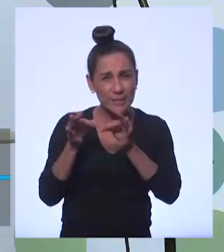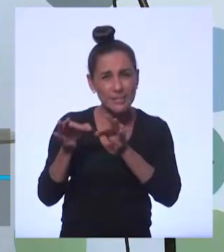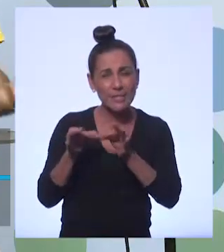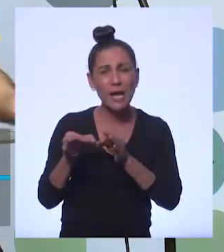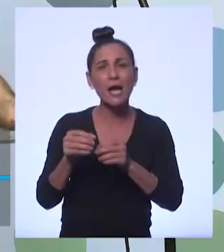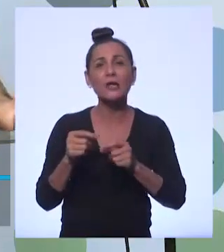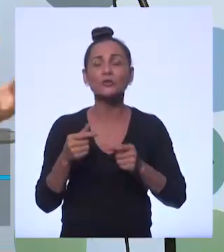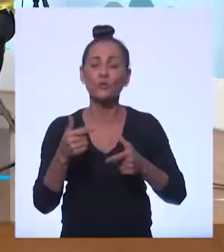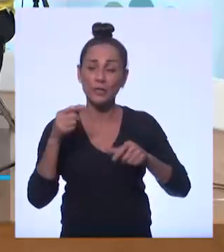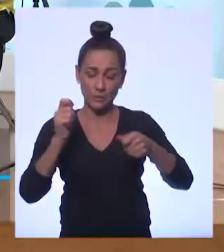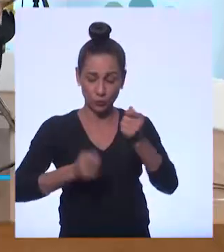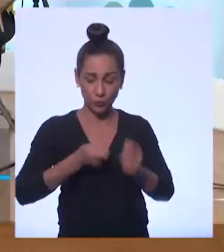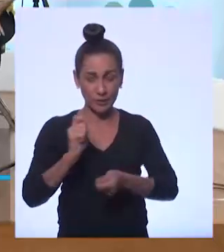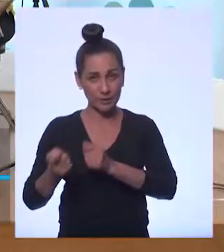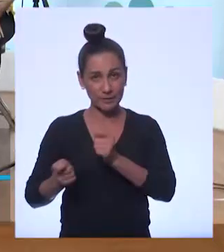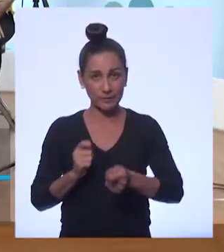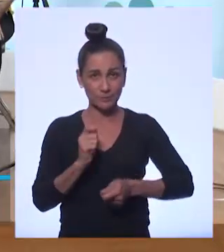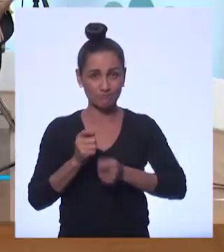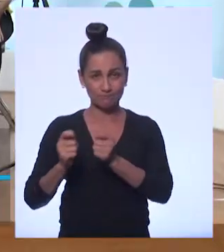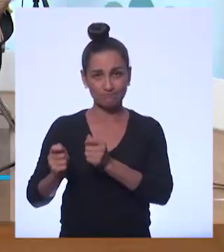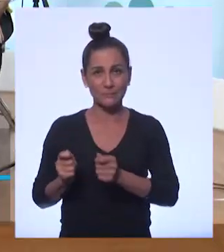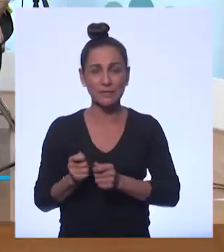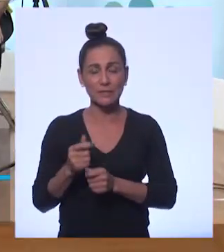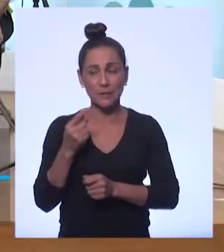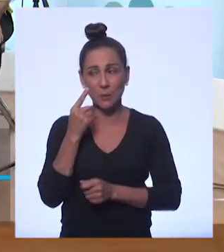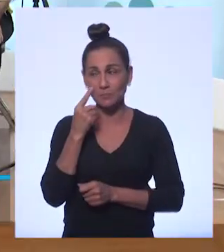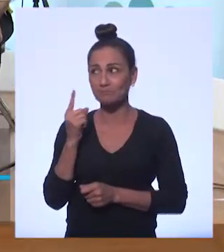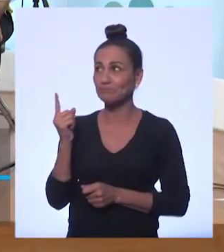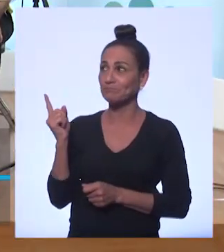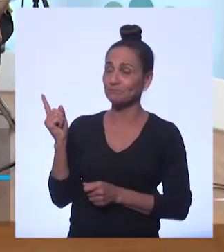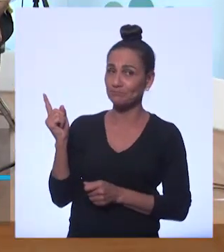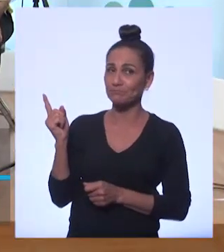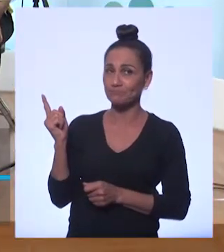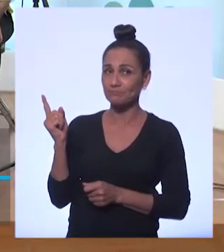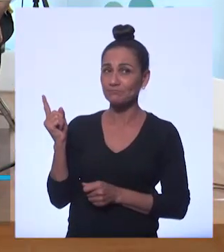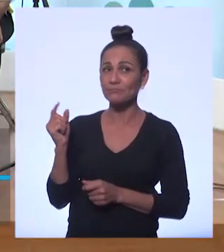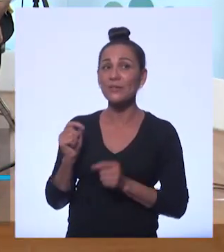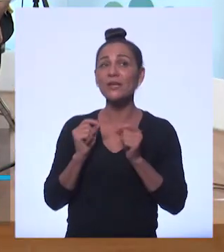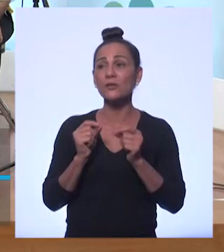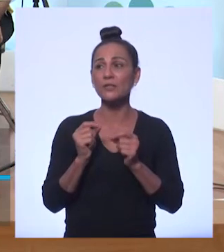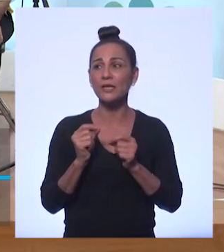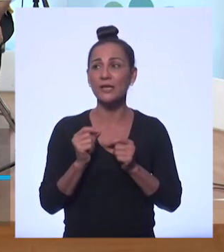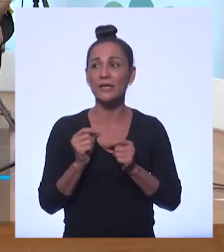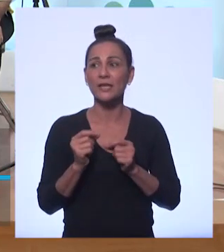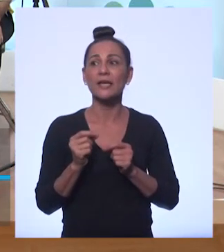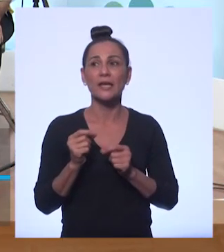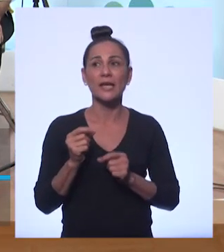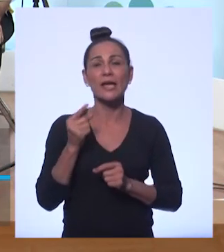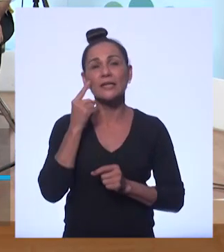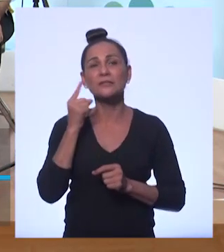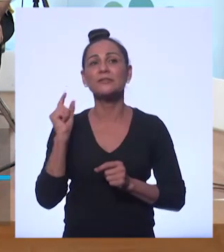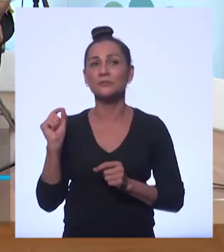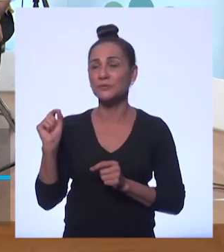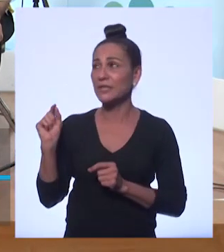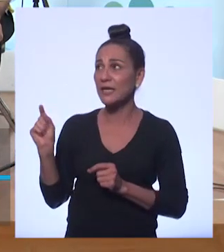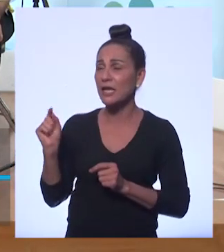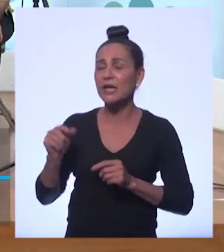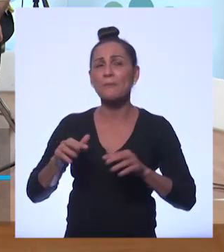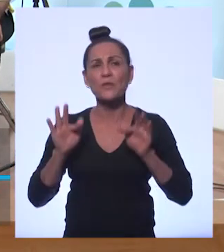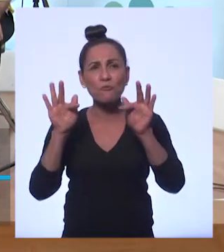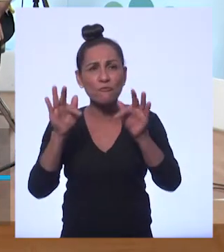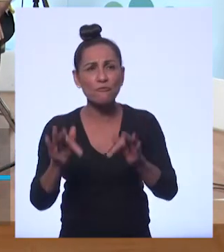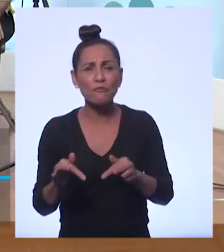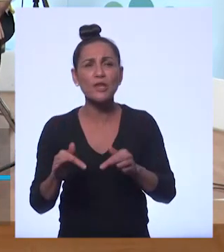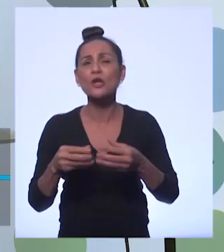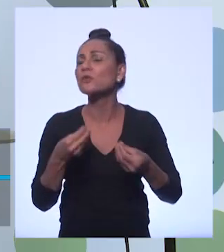estou tocando aqui bateria, né? A bateria é um meio que não se encerra em si mesmo, que tem um fim